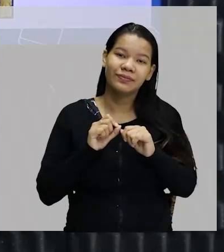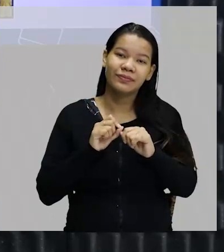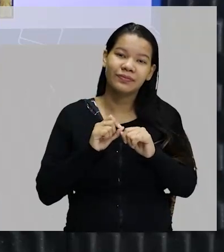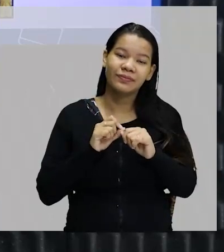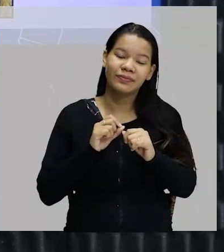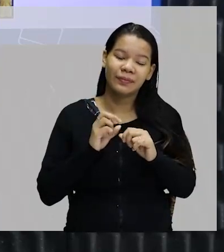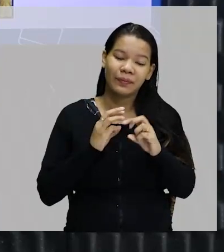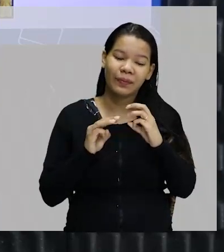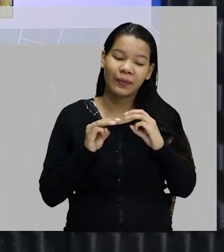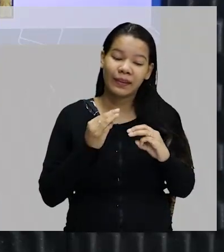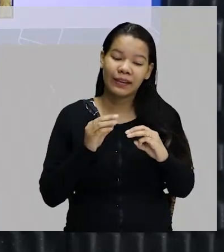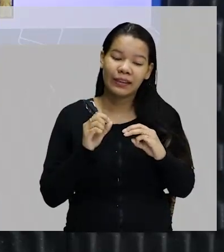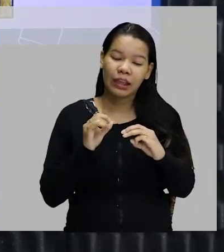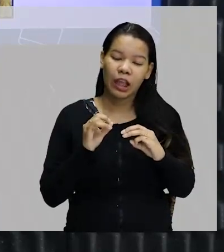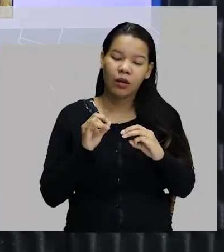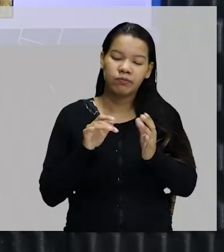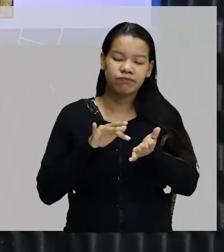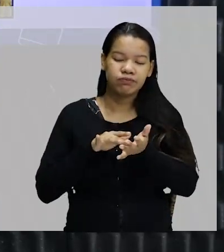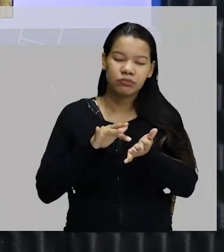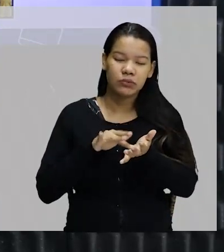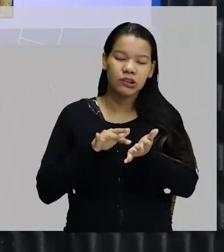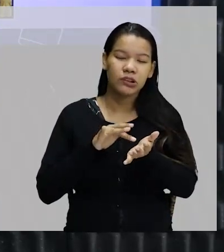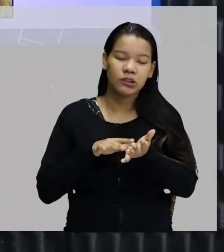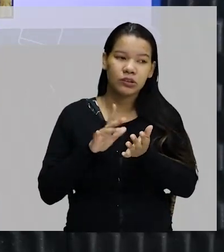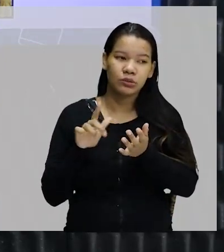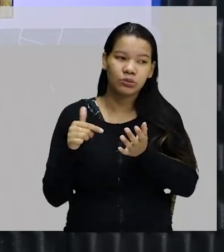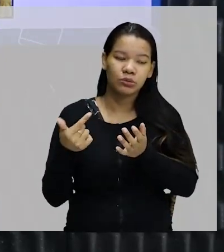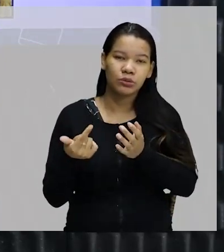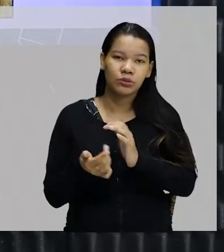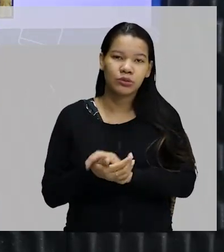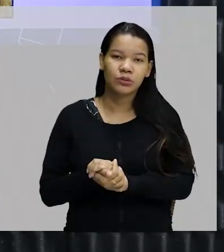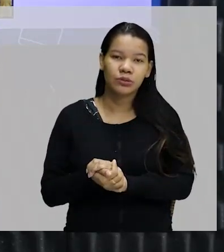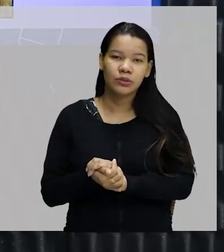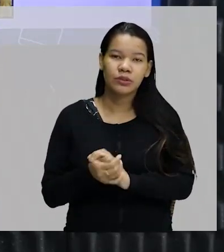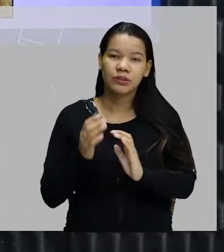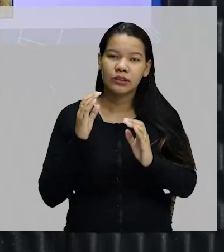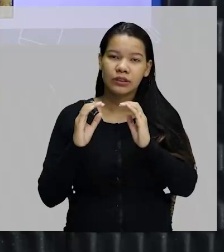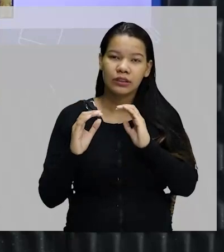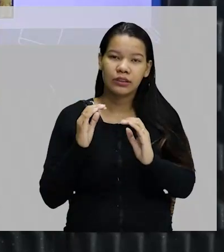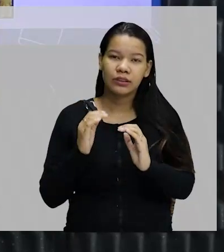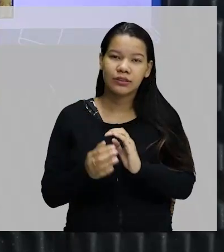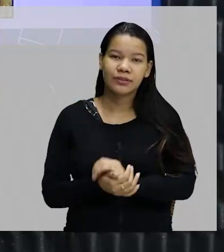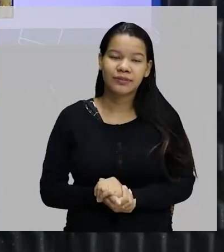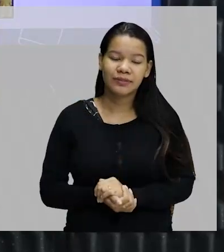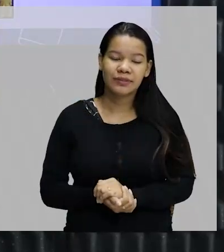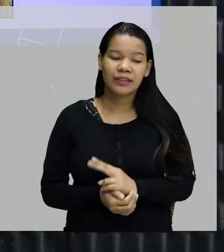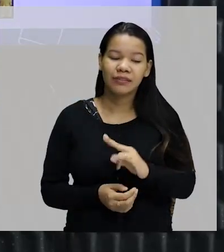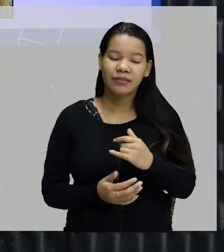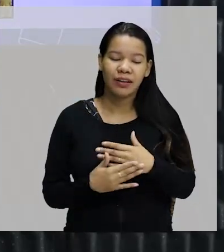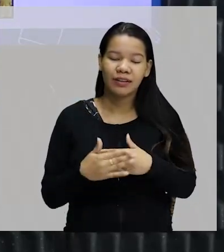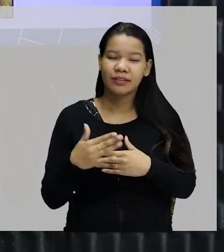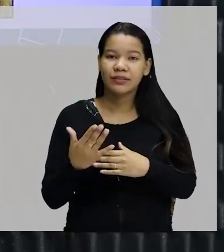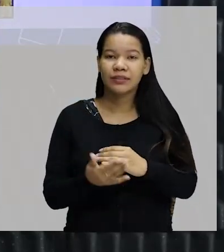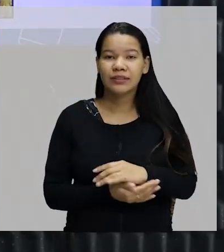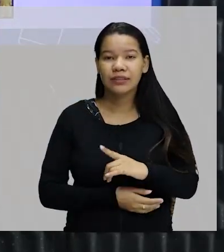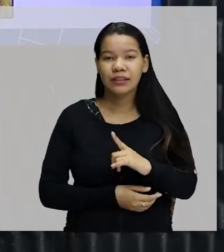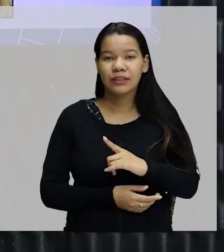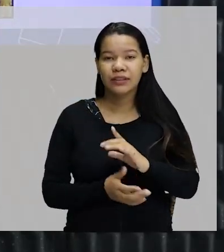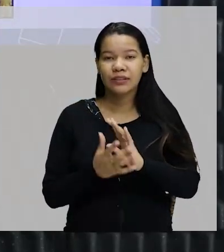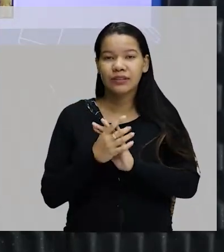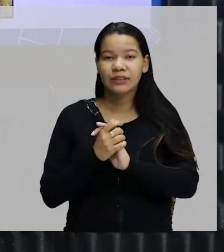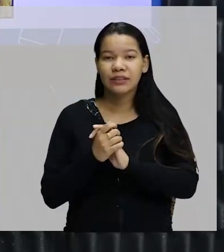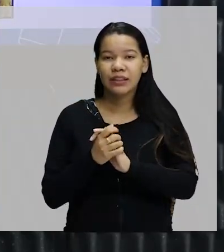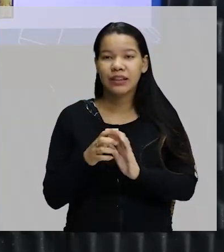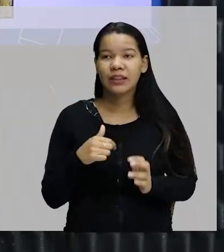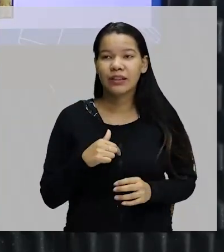toadas que são provocantes para o outro cantador do outro boi. E assim vai. Existem torcidas.